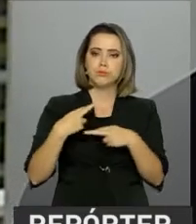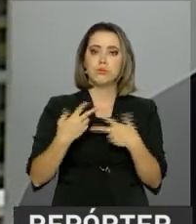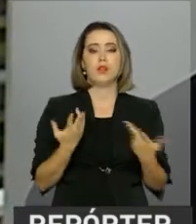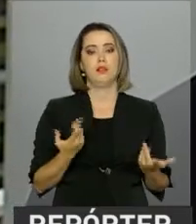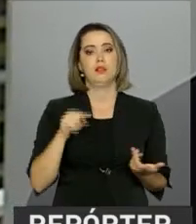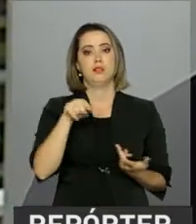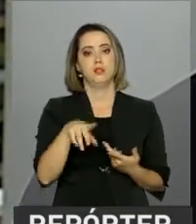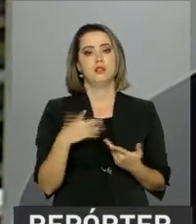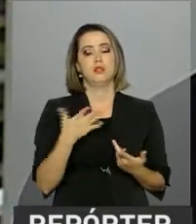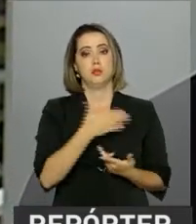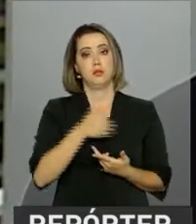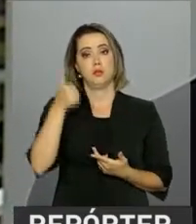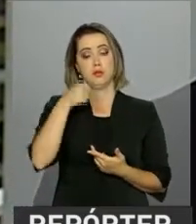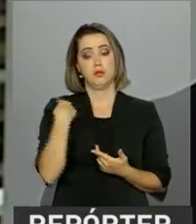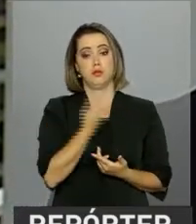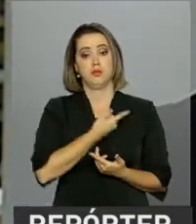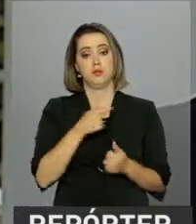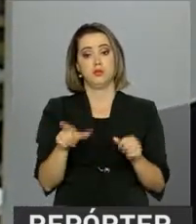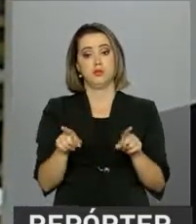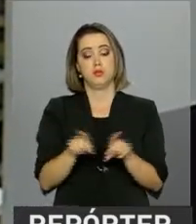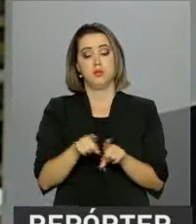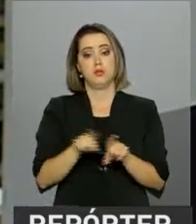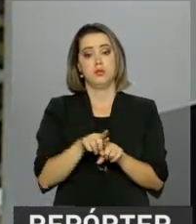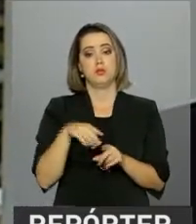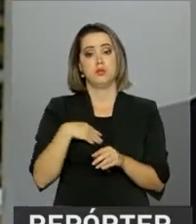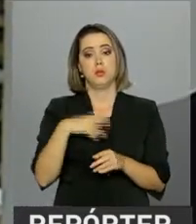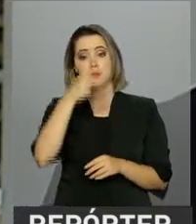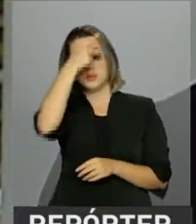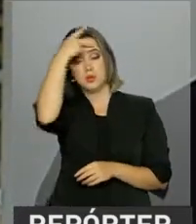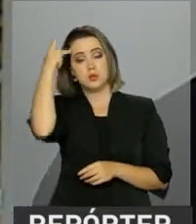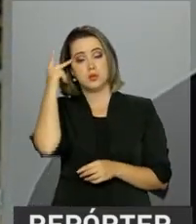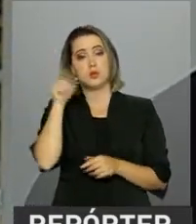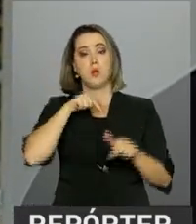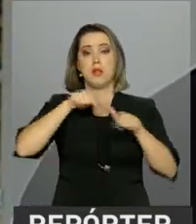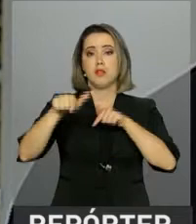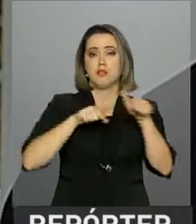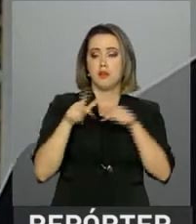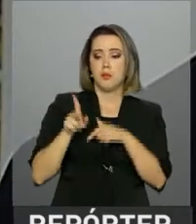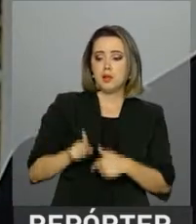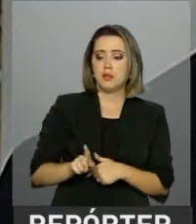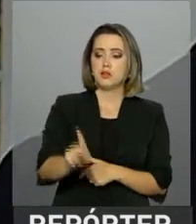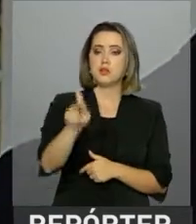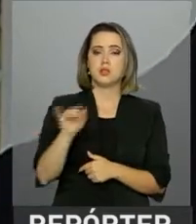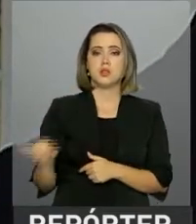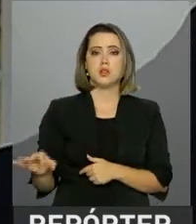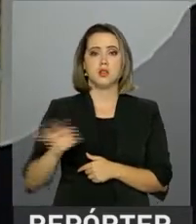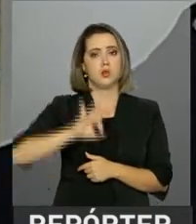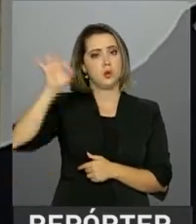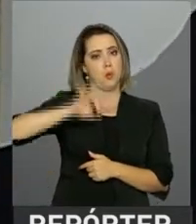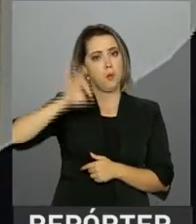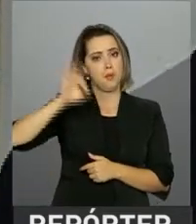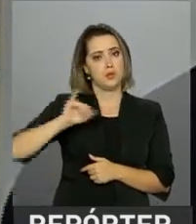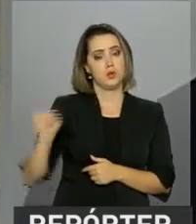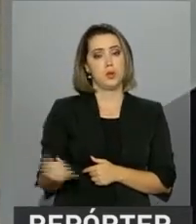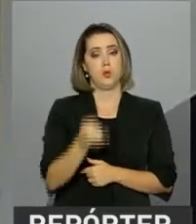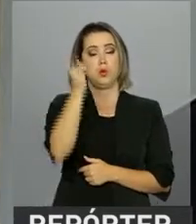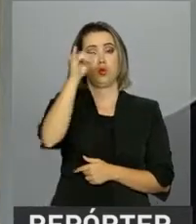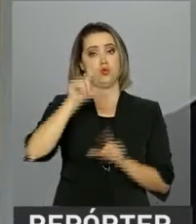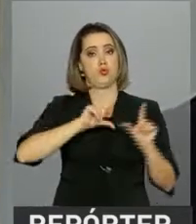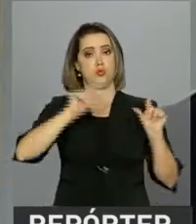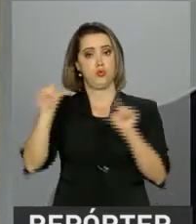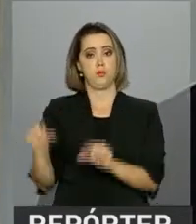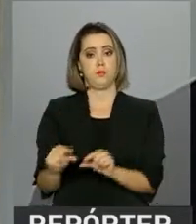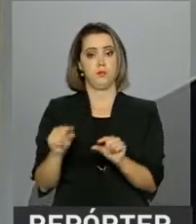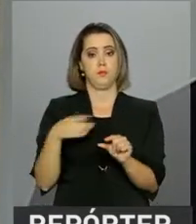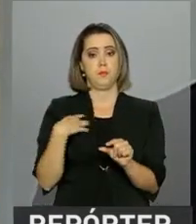isso são essas as vantagens existentes relacionadas ao consumidor é trabalhar sempre com um percentual menor de taxa de juros com o intuito